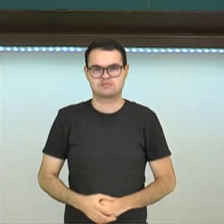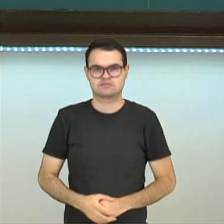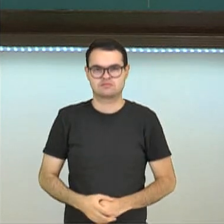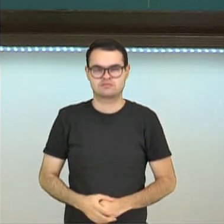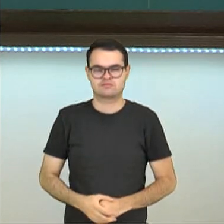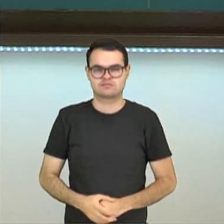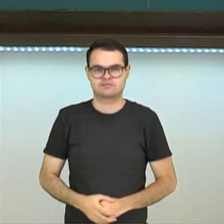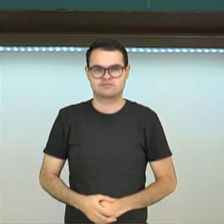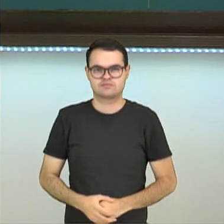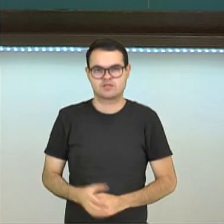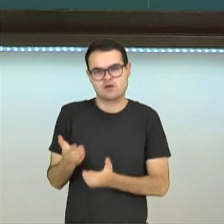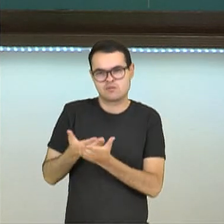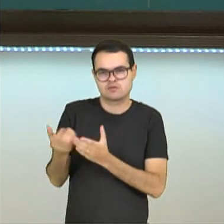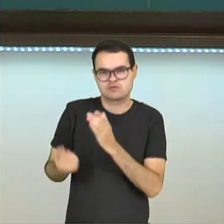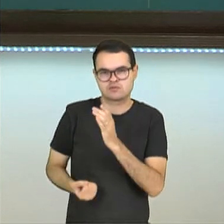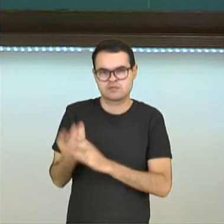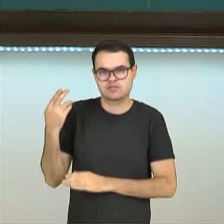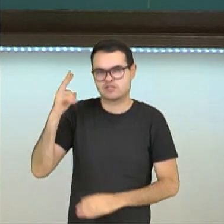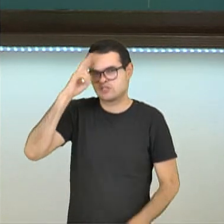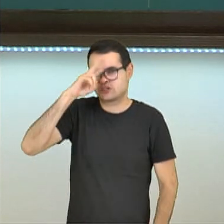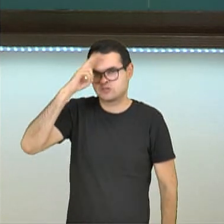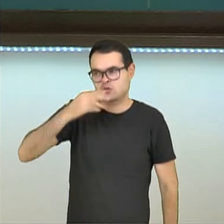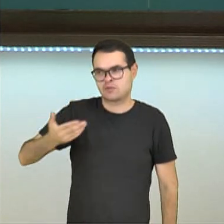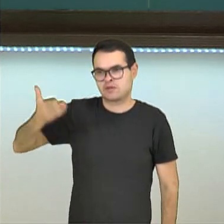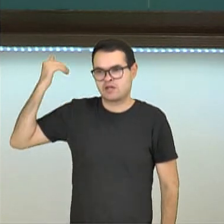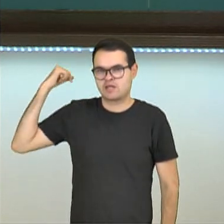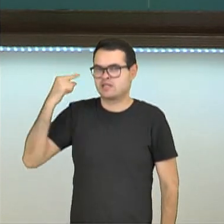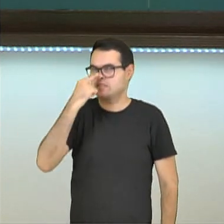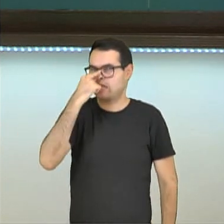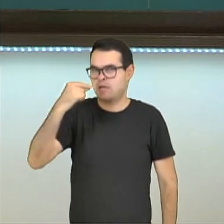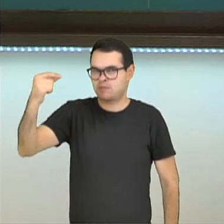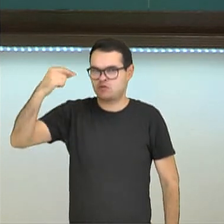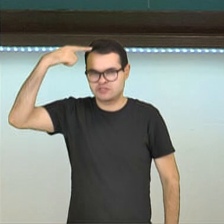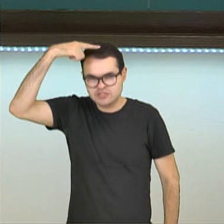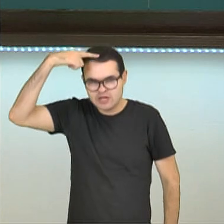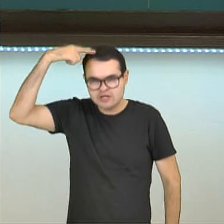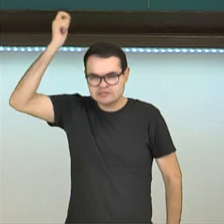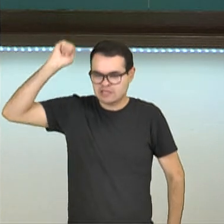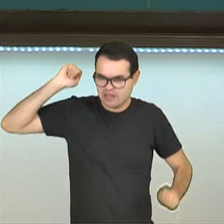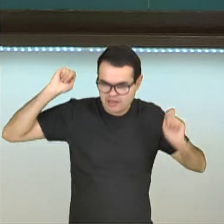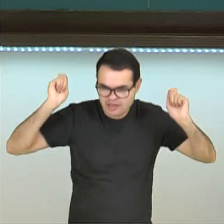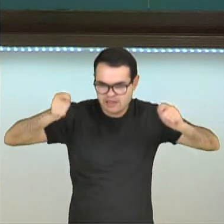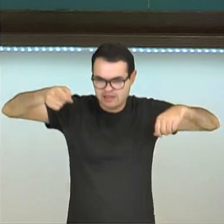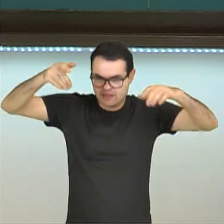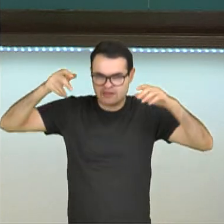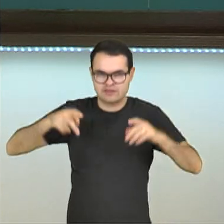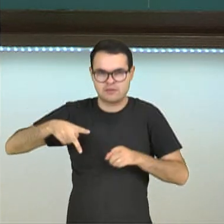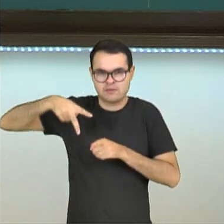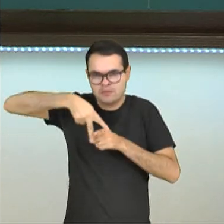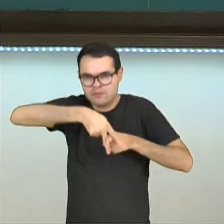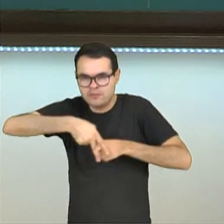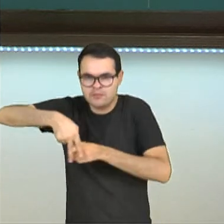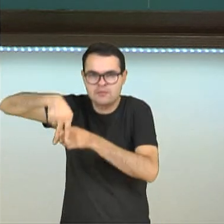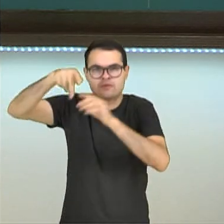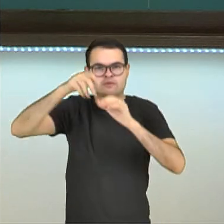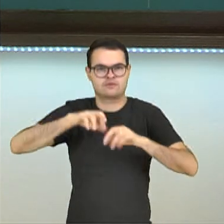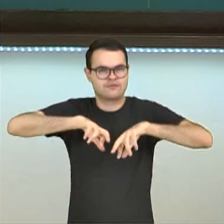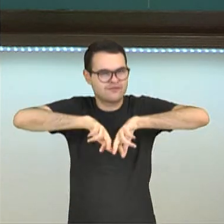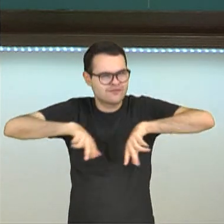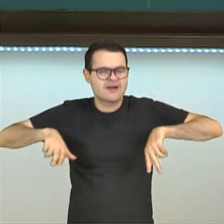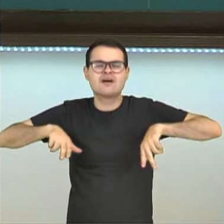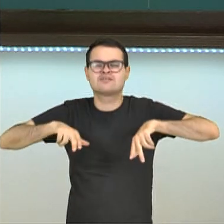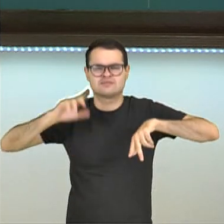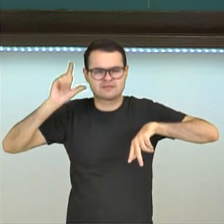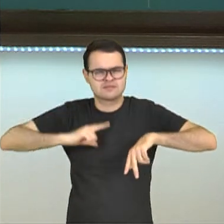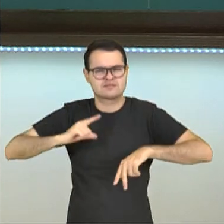que surgem as histórias das bruxas, né? Você vai ver na próprio final da